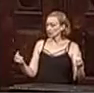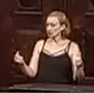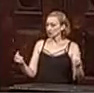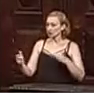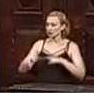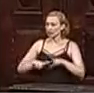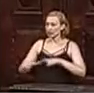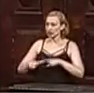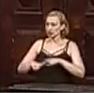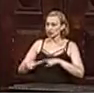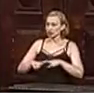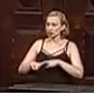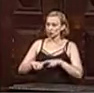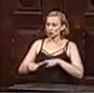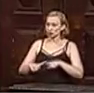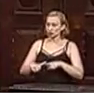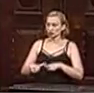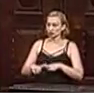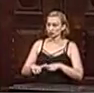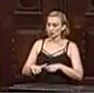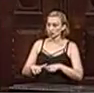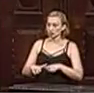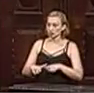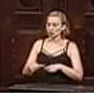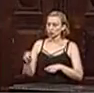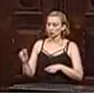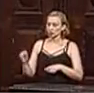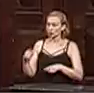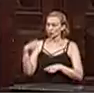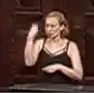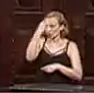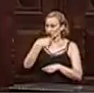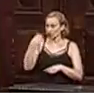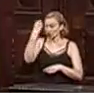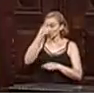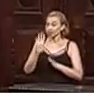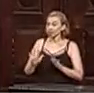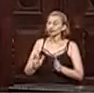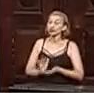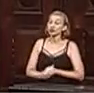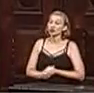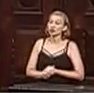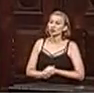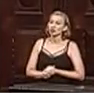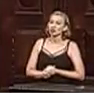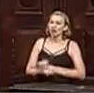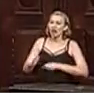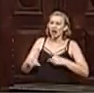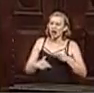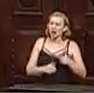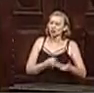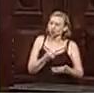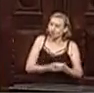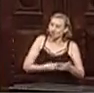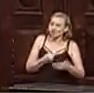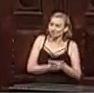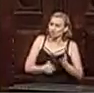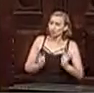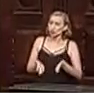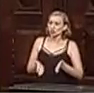são 3. 1 sobre 4 é 25%. Portanto, a luta travada hoje,